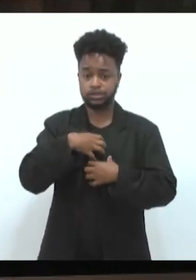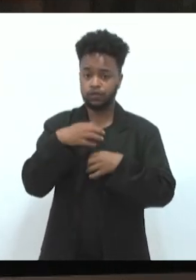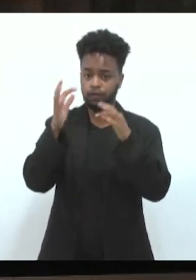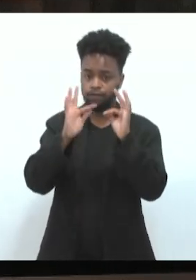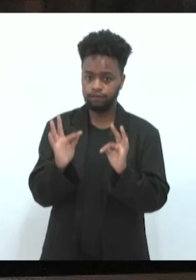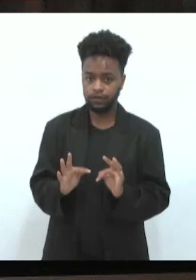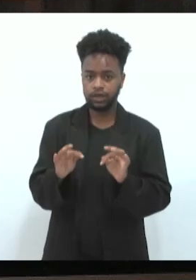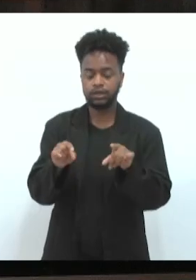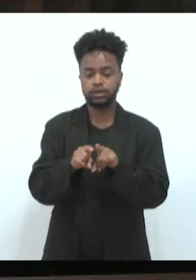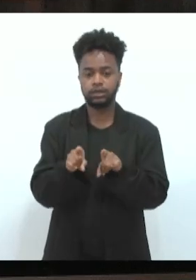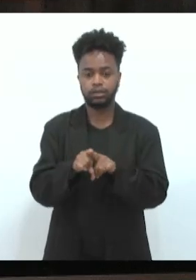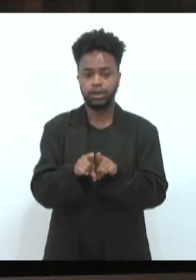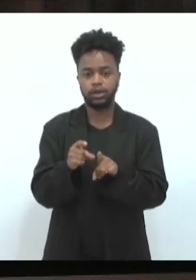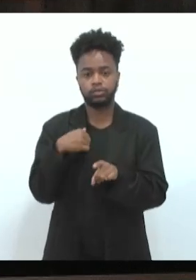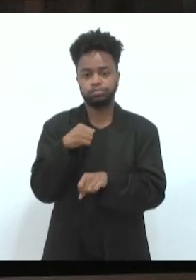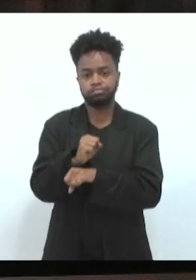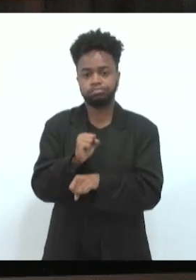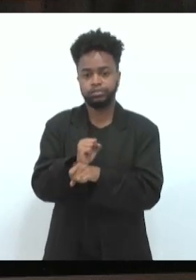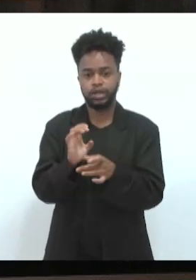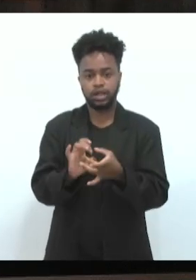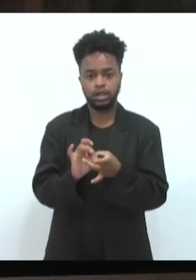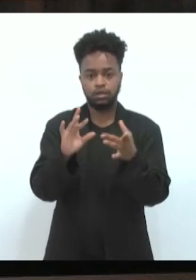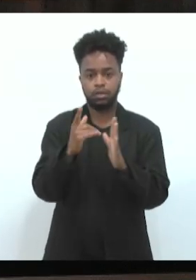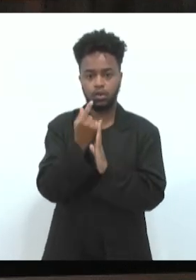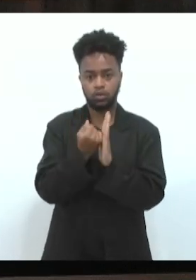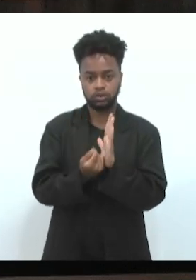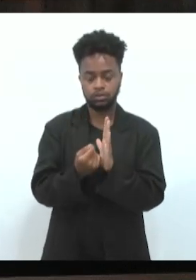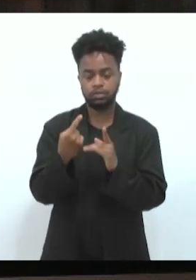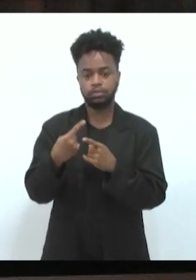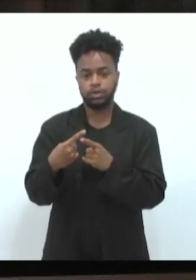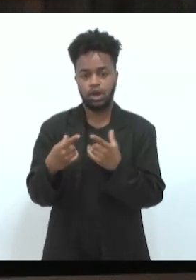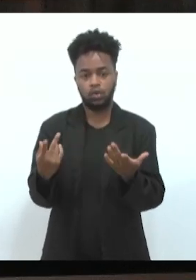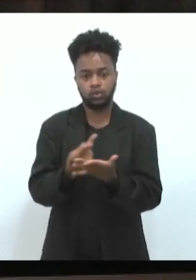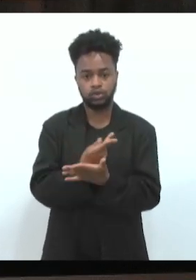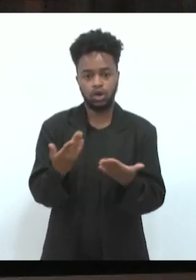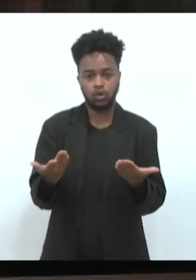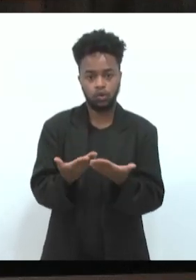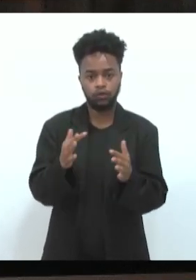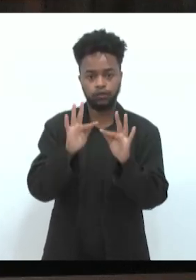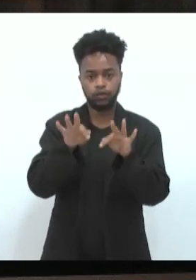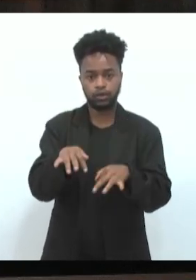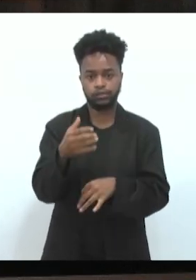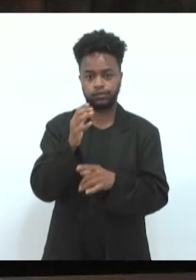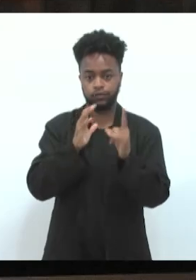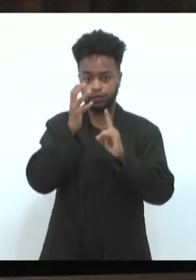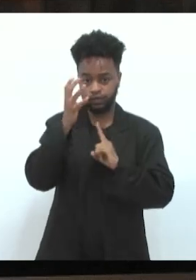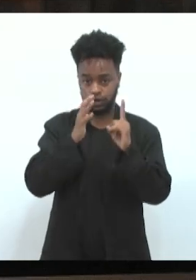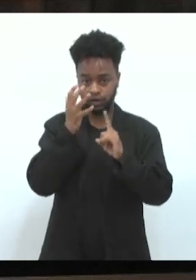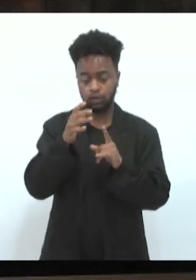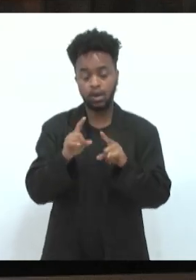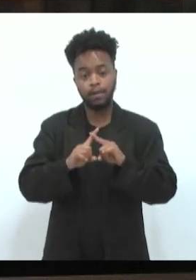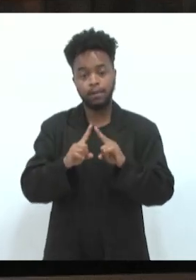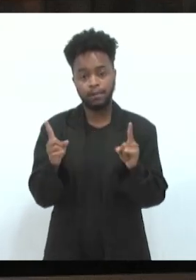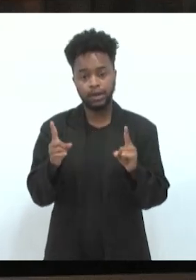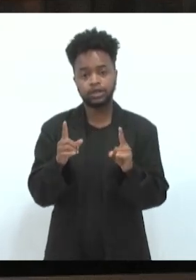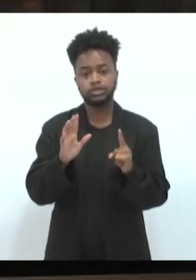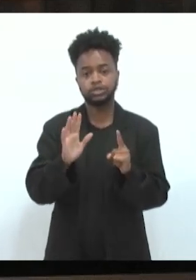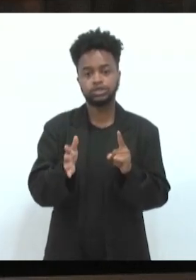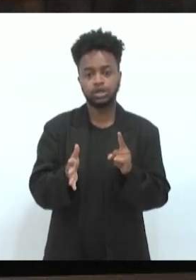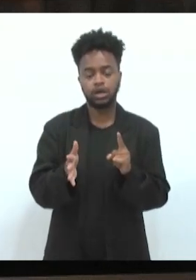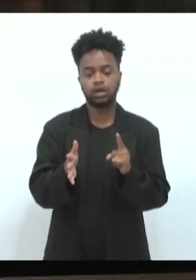também estava aguardando a liberação do orçamento, que se deu agora em final de fevereiro, e está já em fase